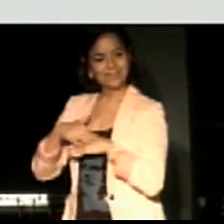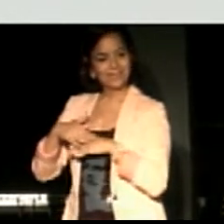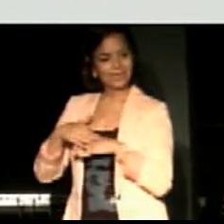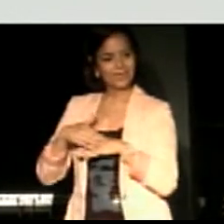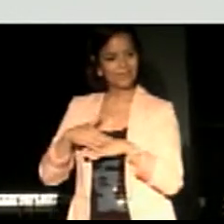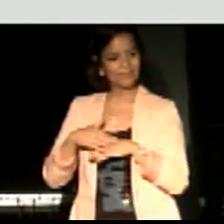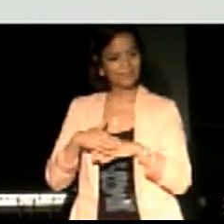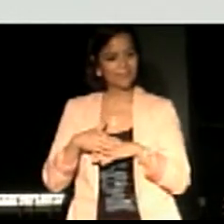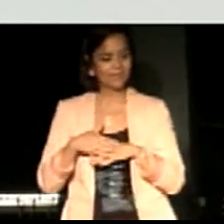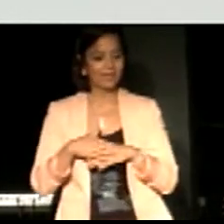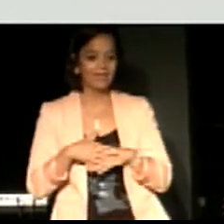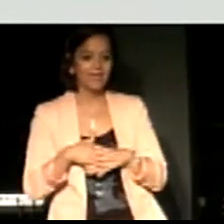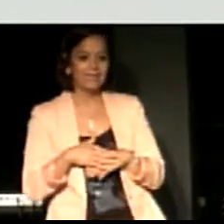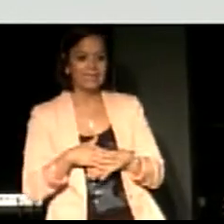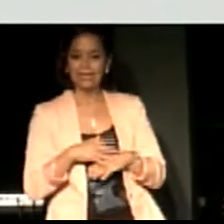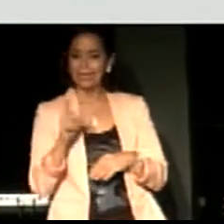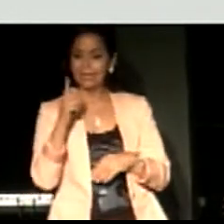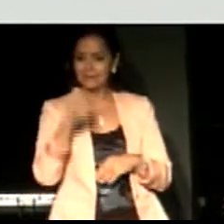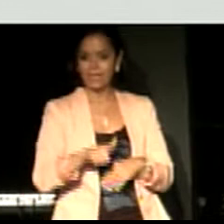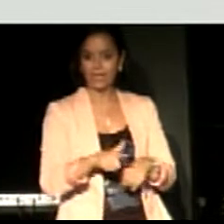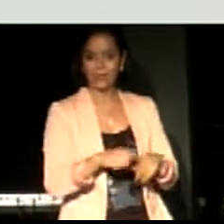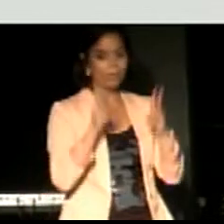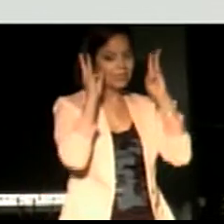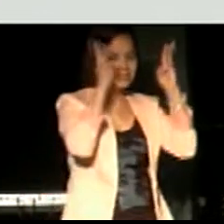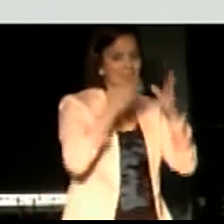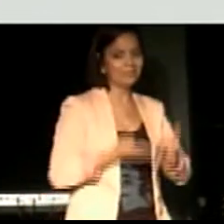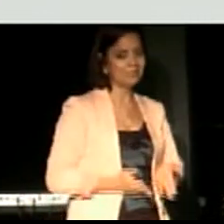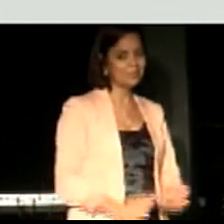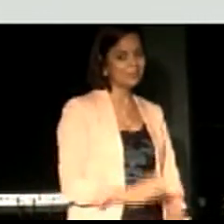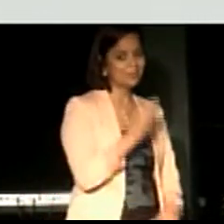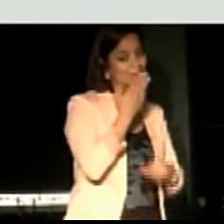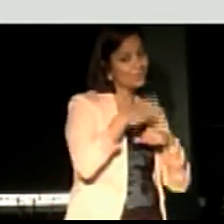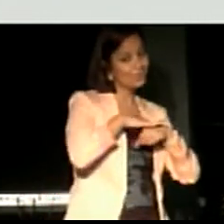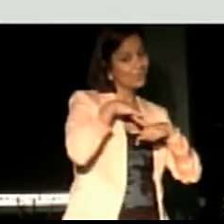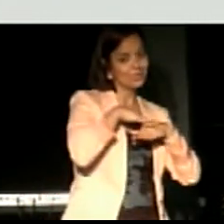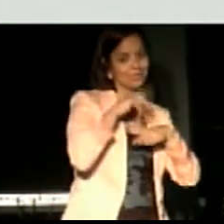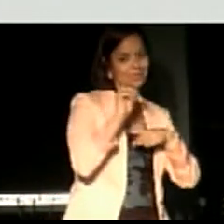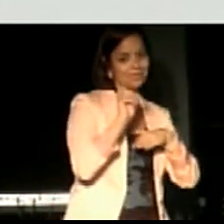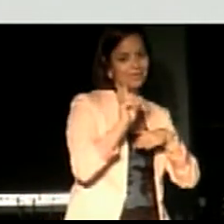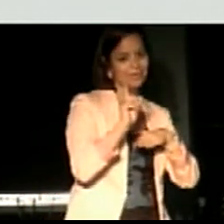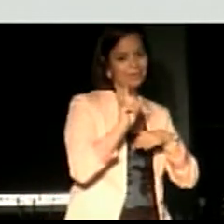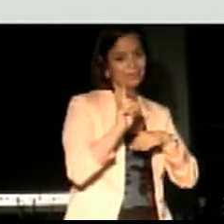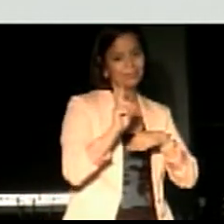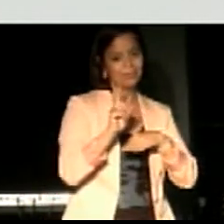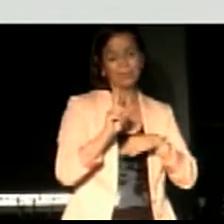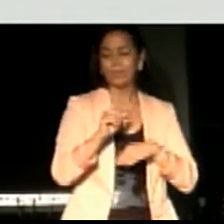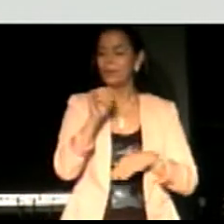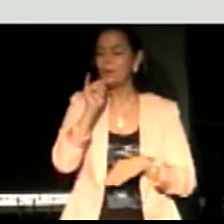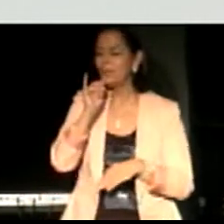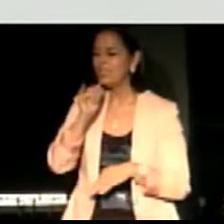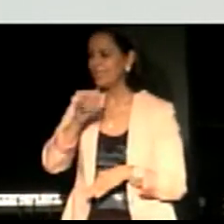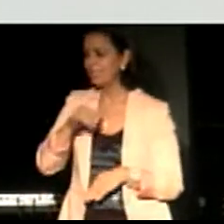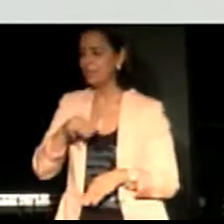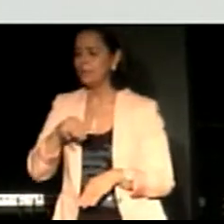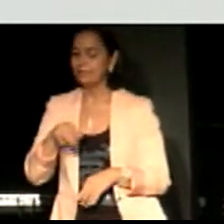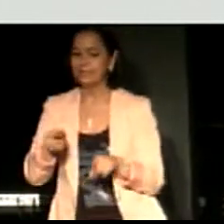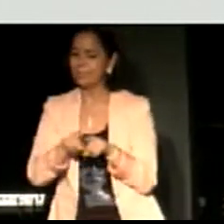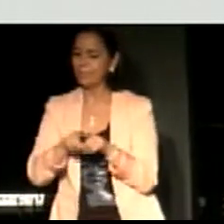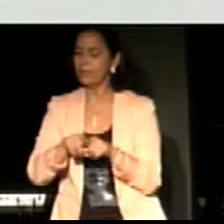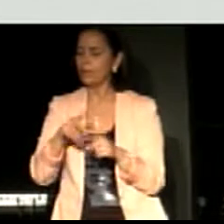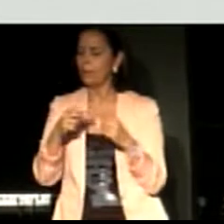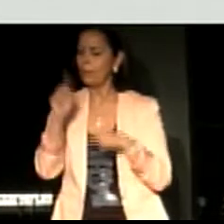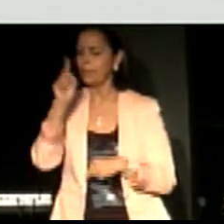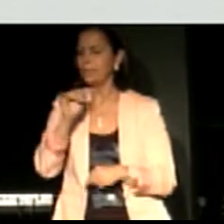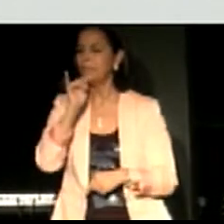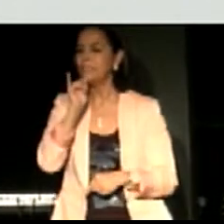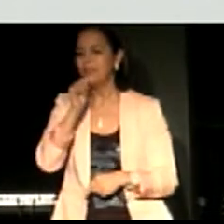nós pensamos, que se trata de fraqueza e covardia. Uma pessoa mansa é uma pessoa medrosa,